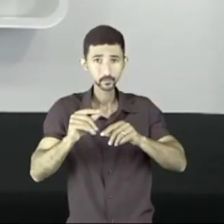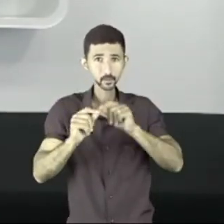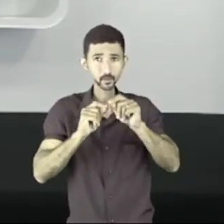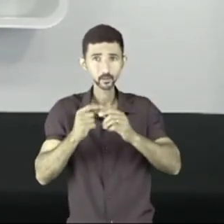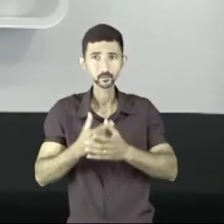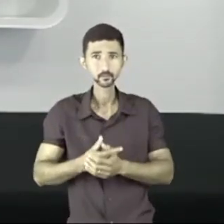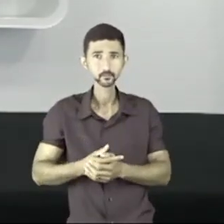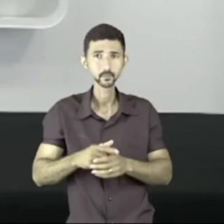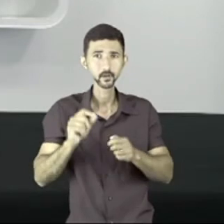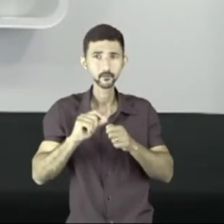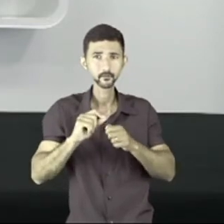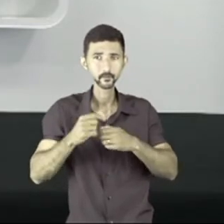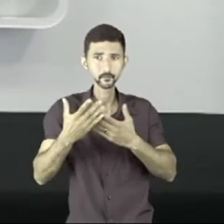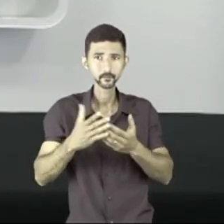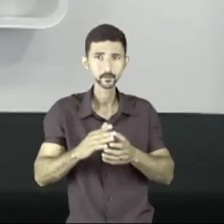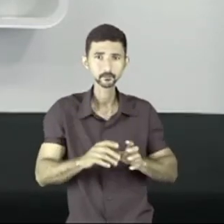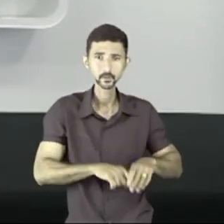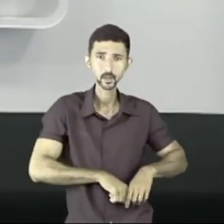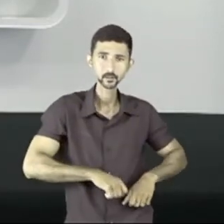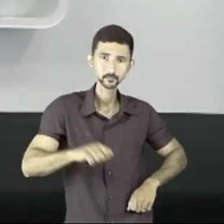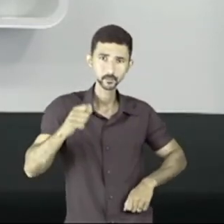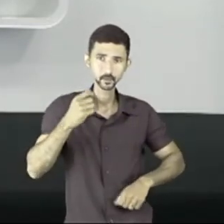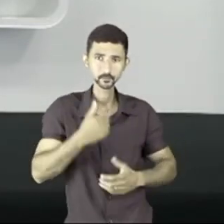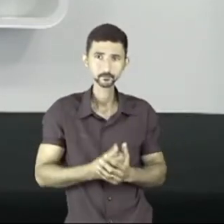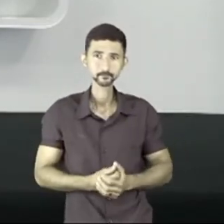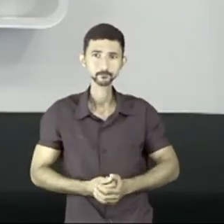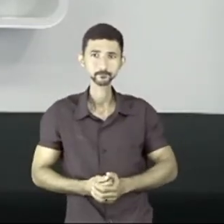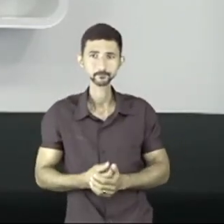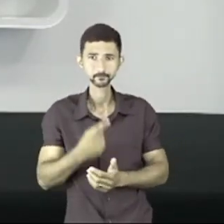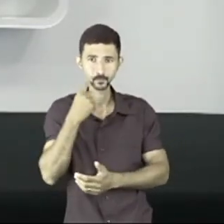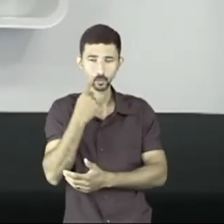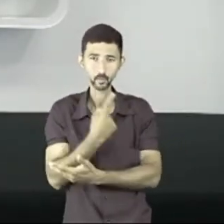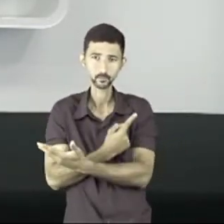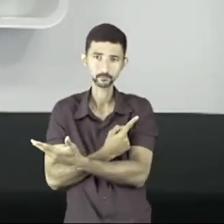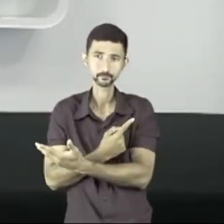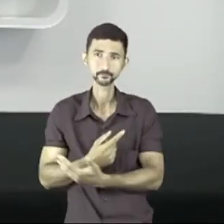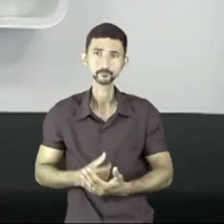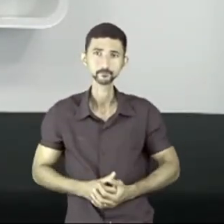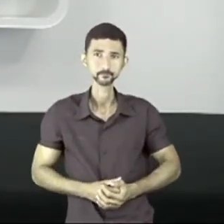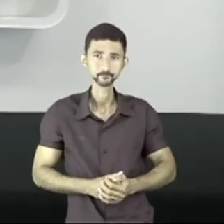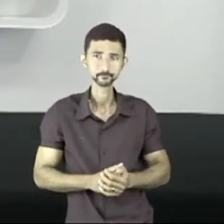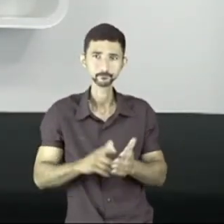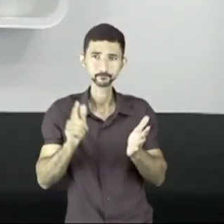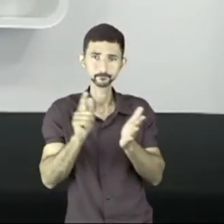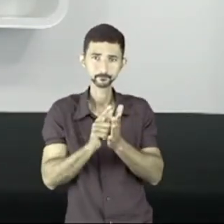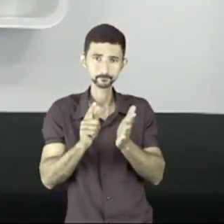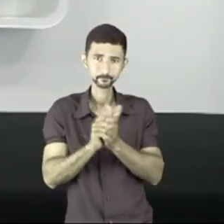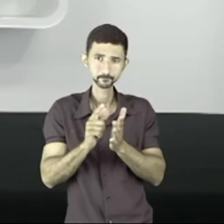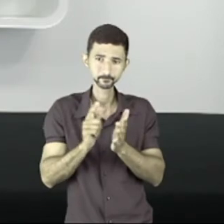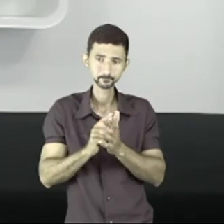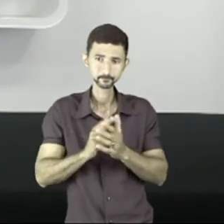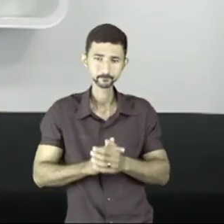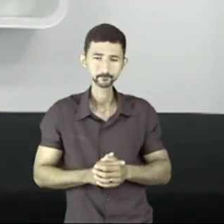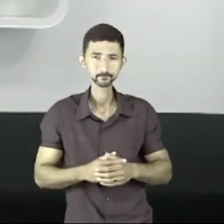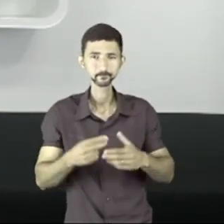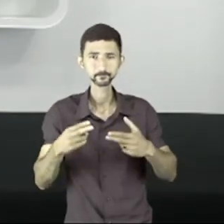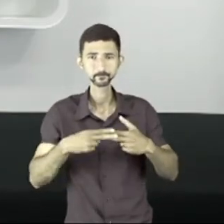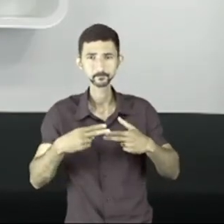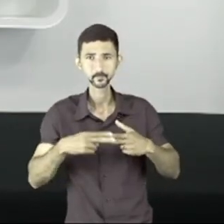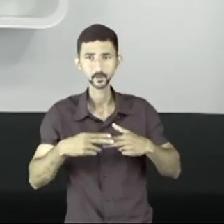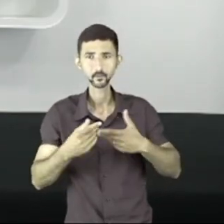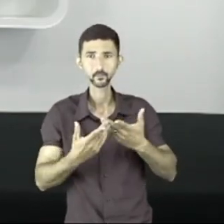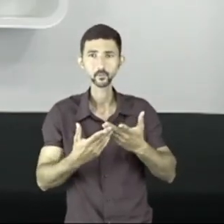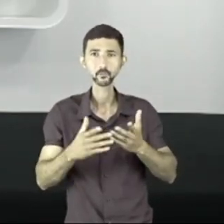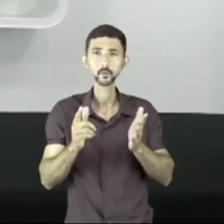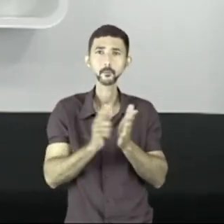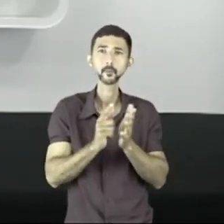que você pode fazer a espada da esgrima. Então, olha só, você só vai precisar de papel. Aqui eu vou utilizar